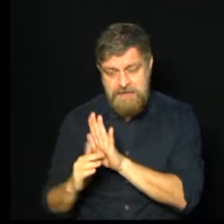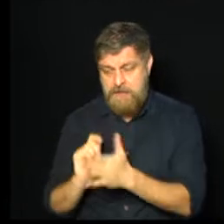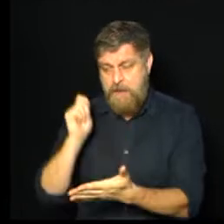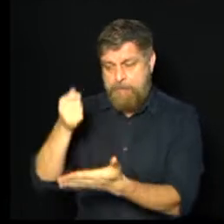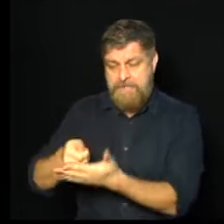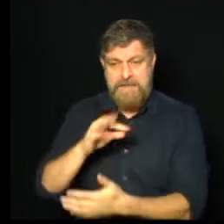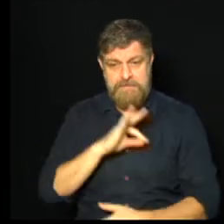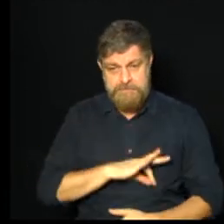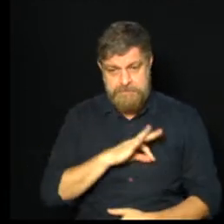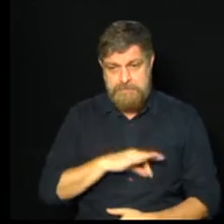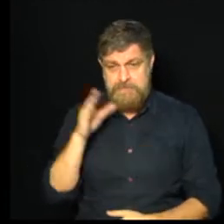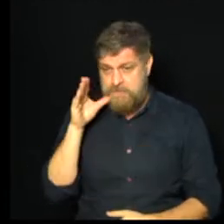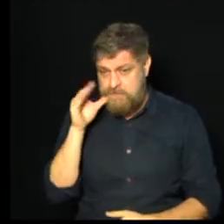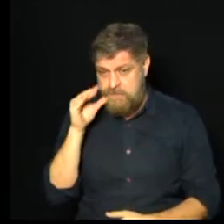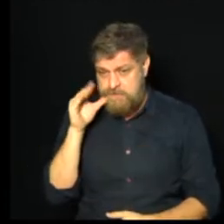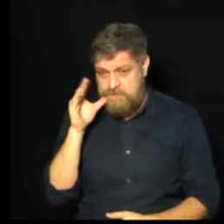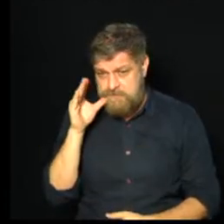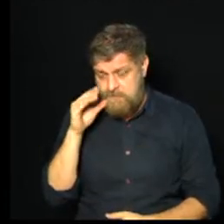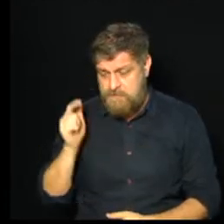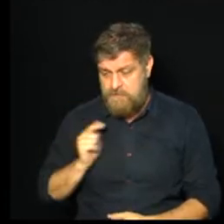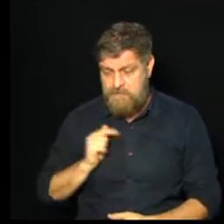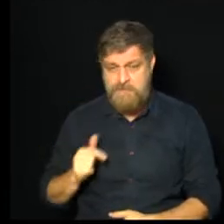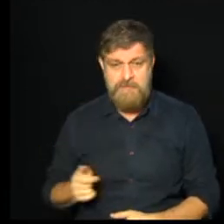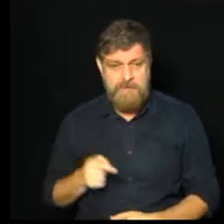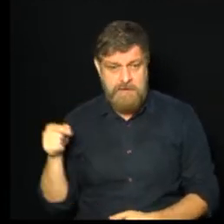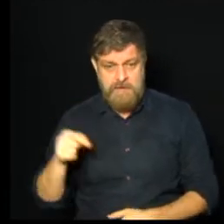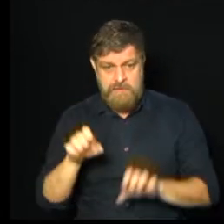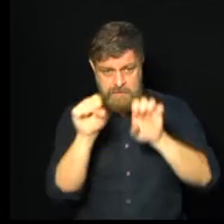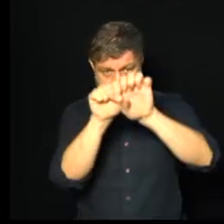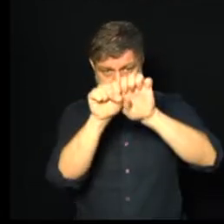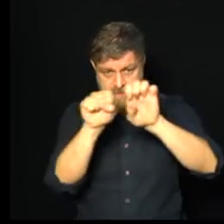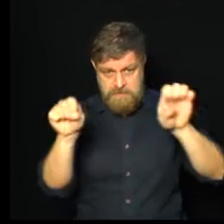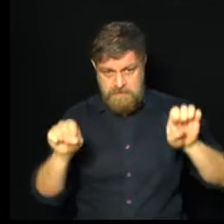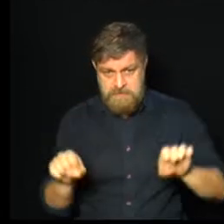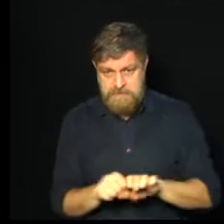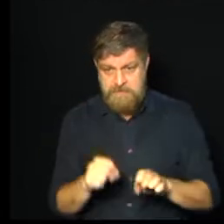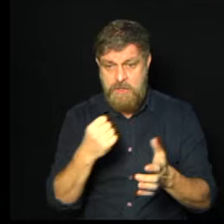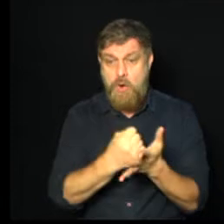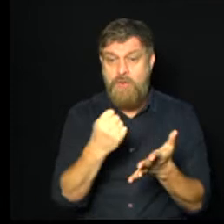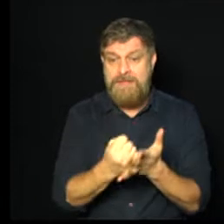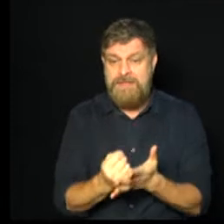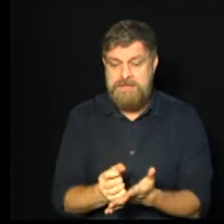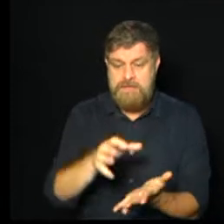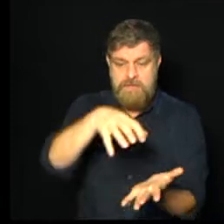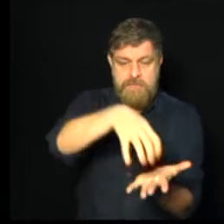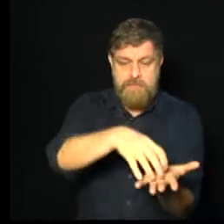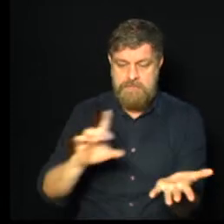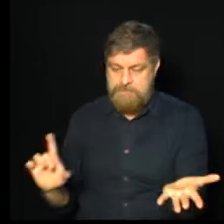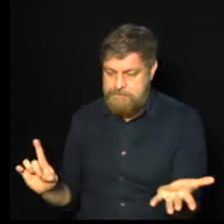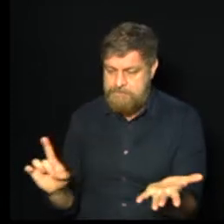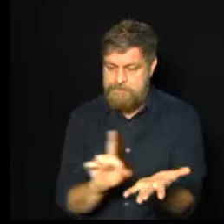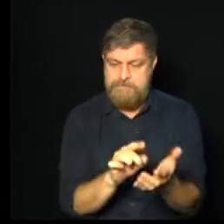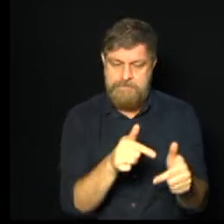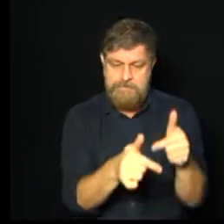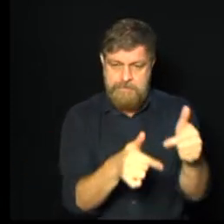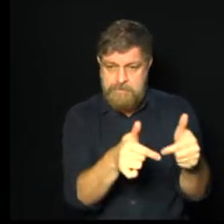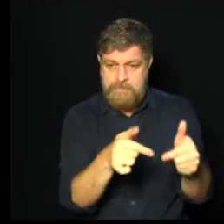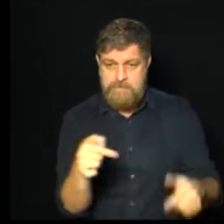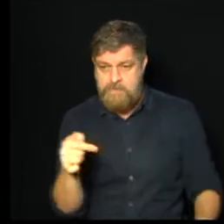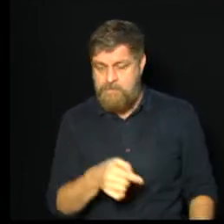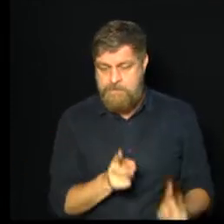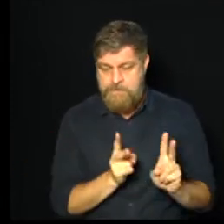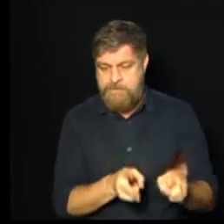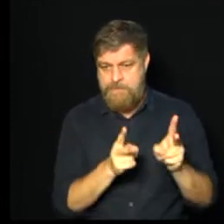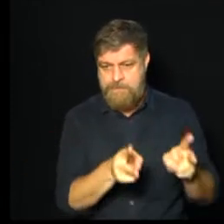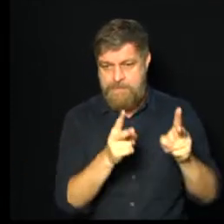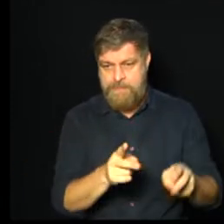dos servidores, em face de um sistema de contratação de postos de trabalho, a manutenção contínua das